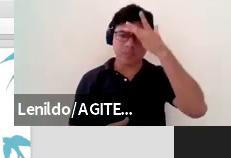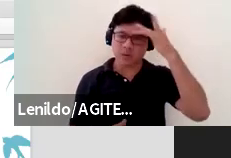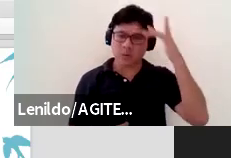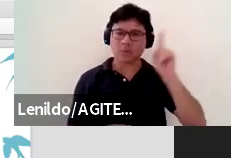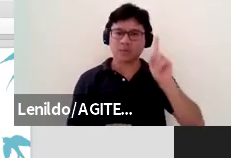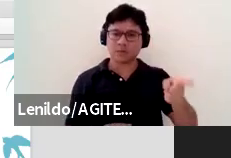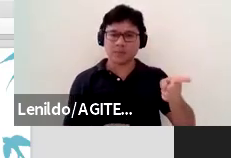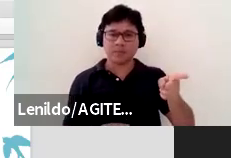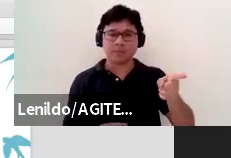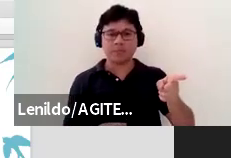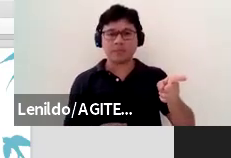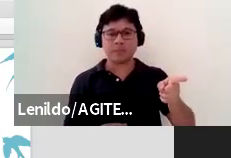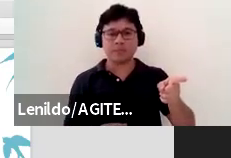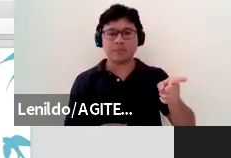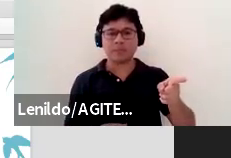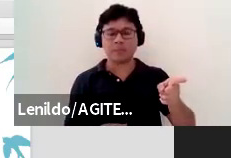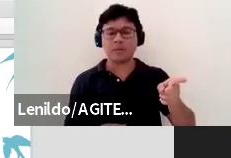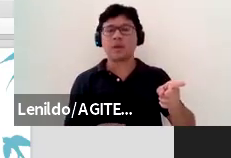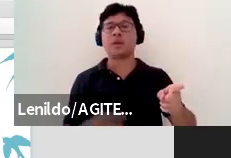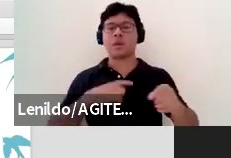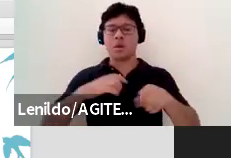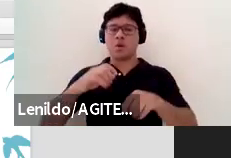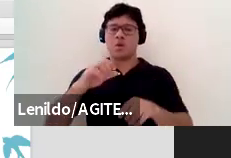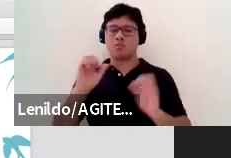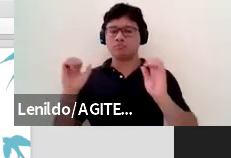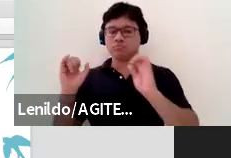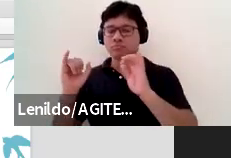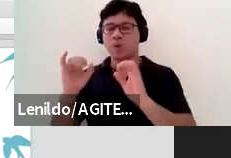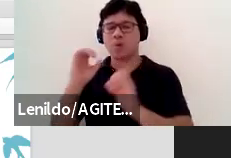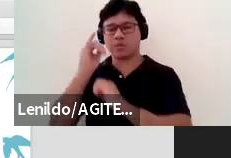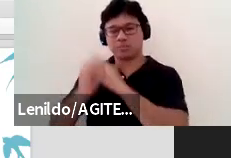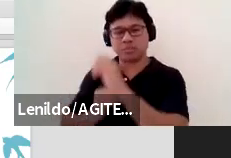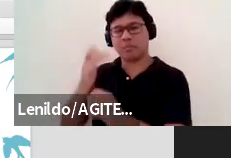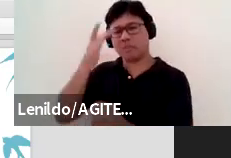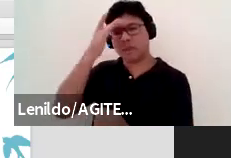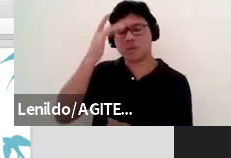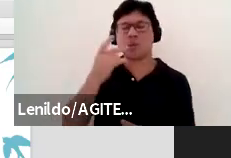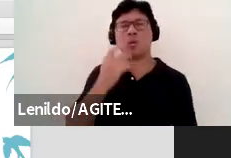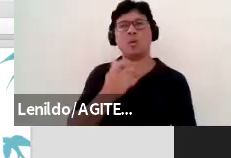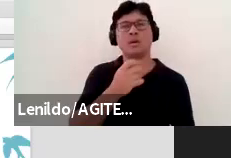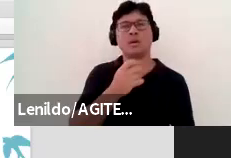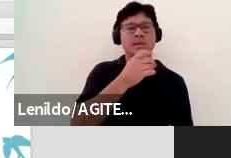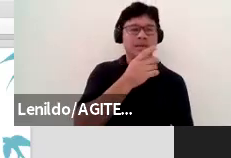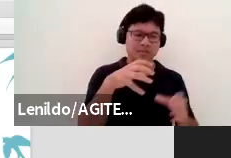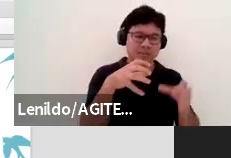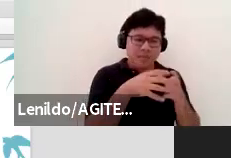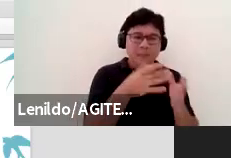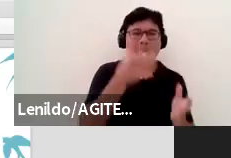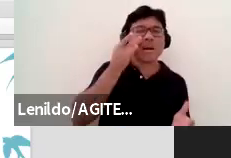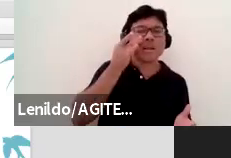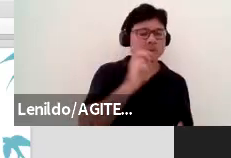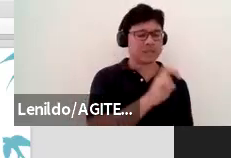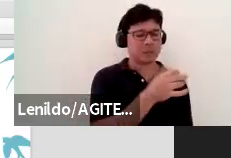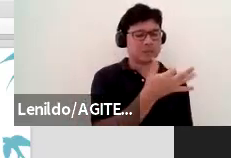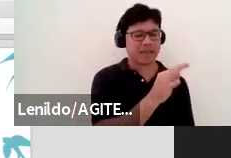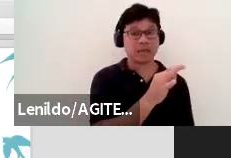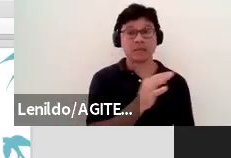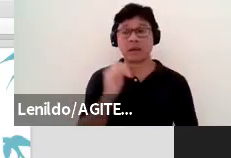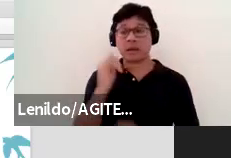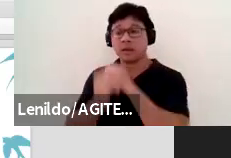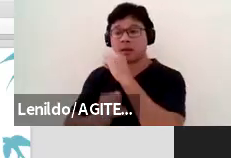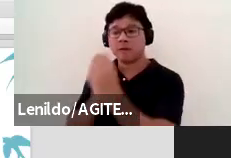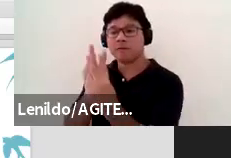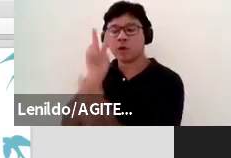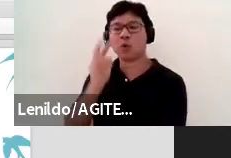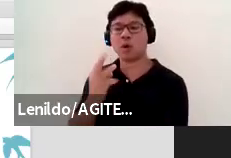Então, os nossos encontros que estavam acontecendo, girando ali em torno de 5 a 10 pessoas, de repente estavam com 35